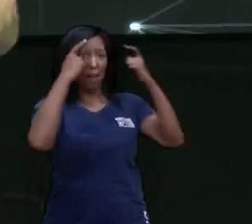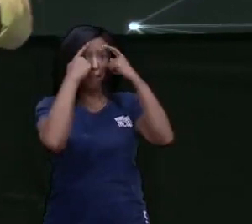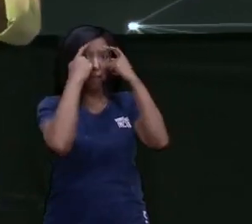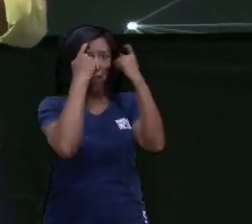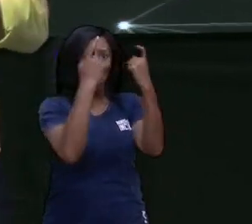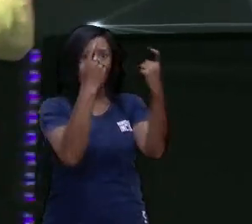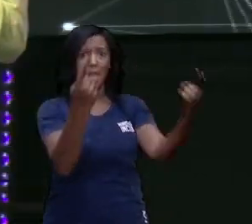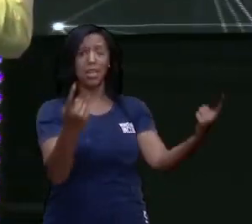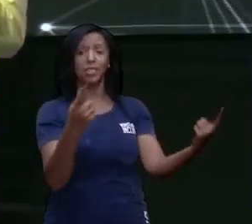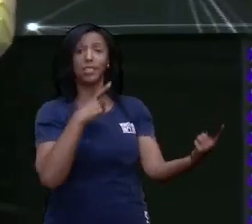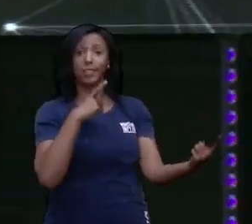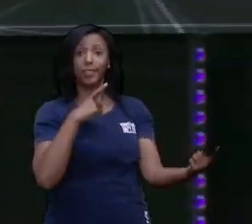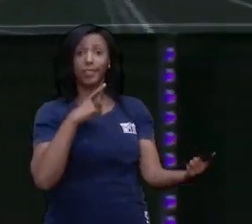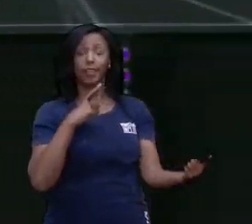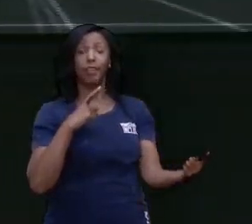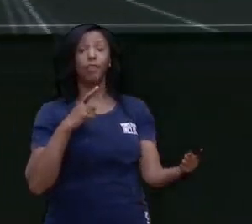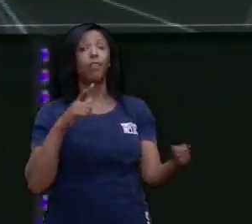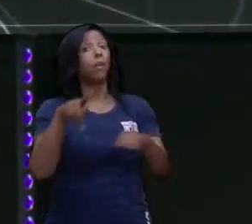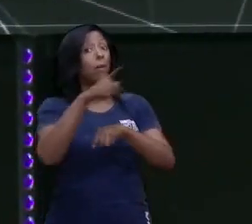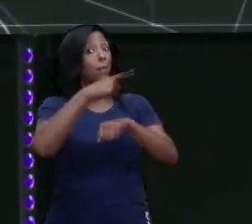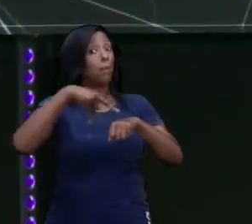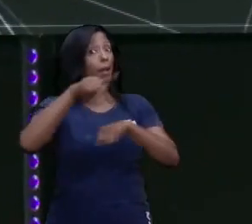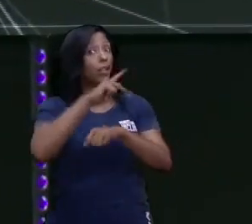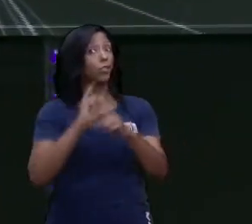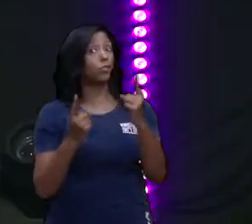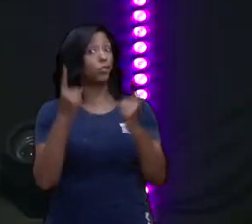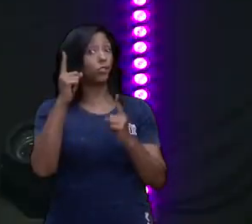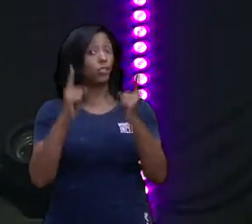que aconteceram no Chile essa semana